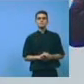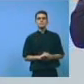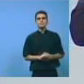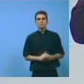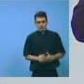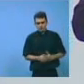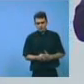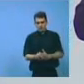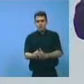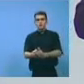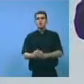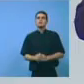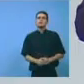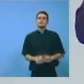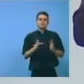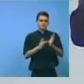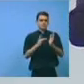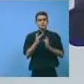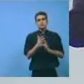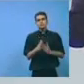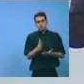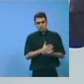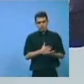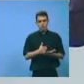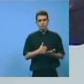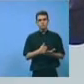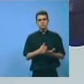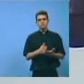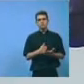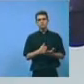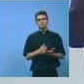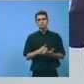entristecer-se. Jesus ficou triste.